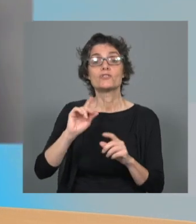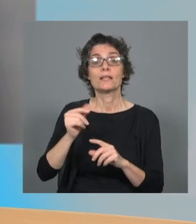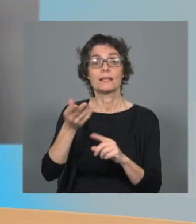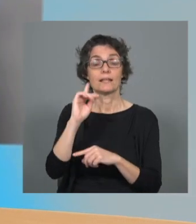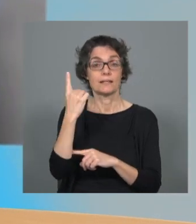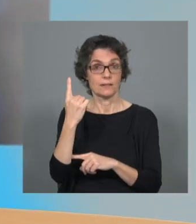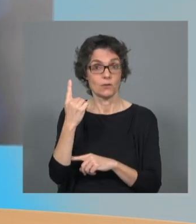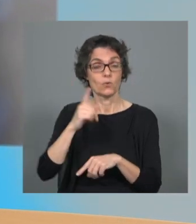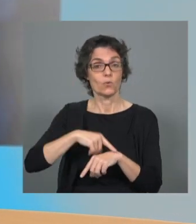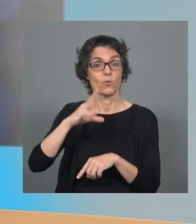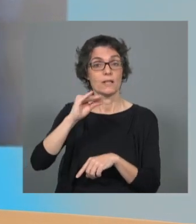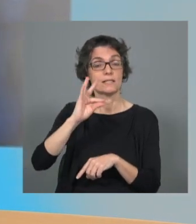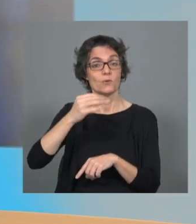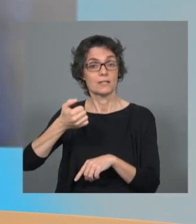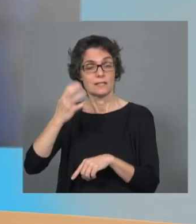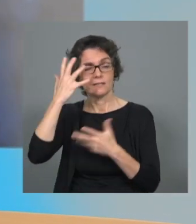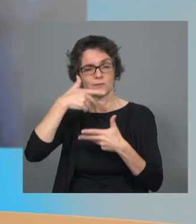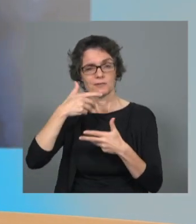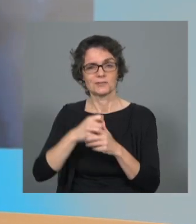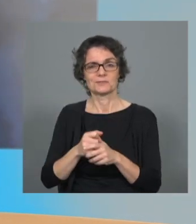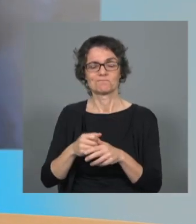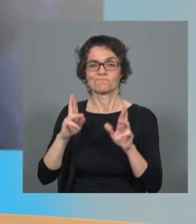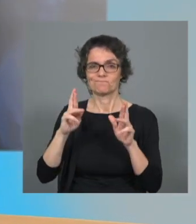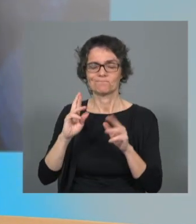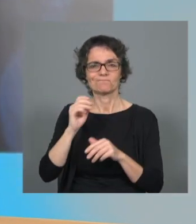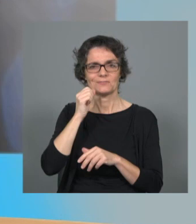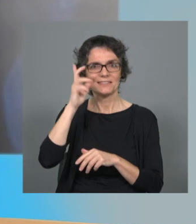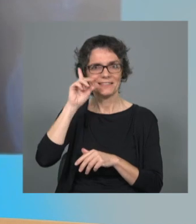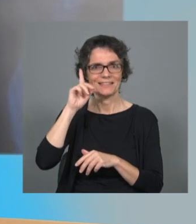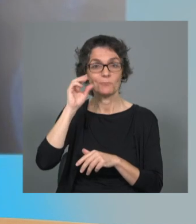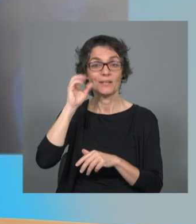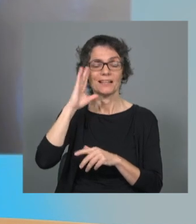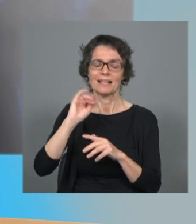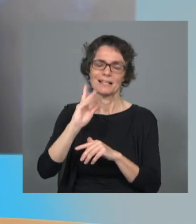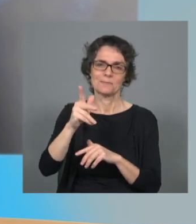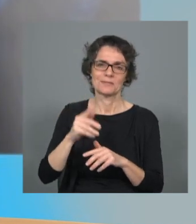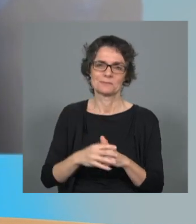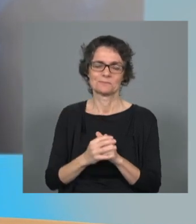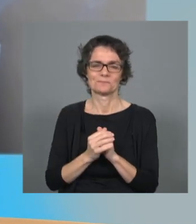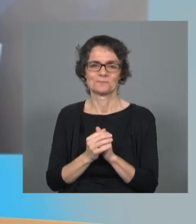forem 22h45. Desejo-lhe uma ótima tarde e até amanhã, se Deus quiser.